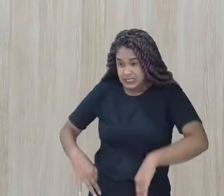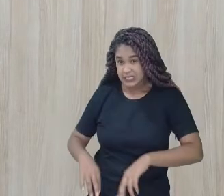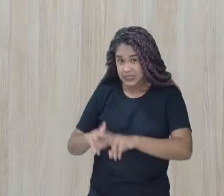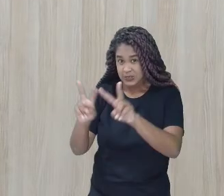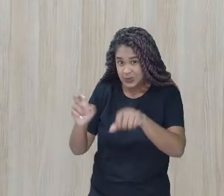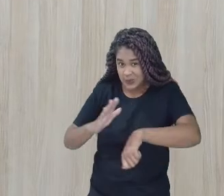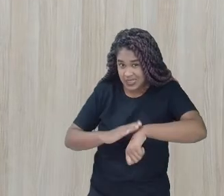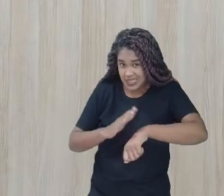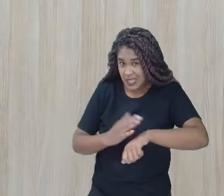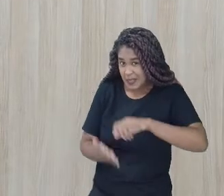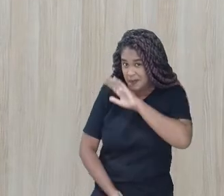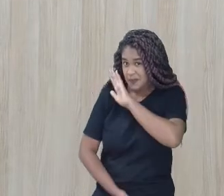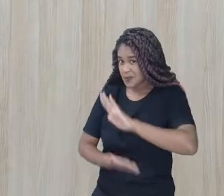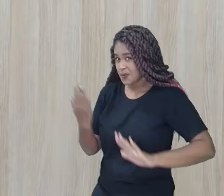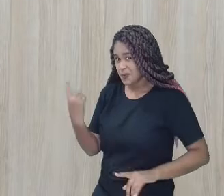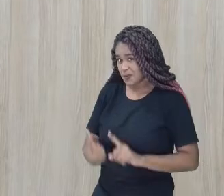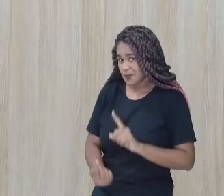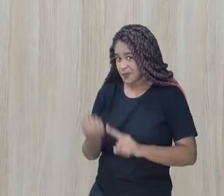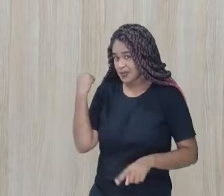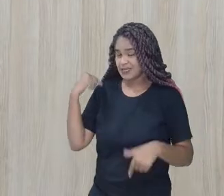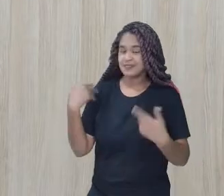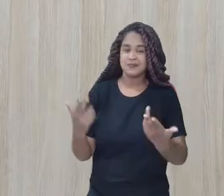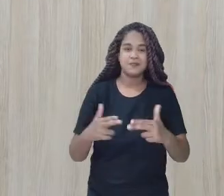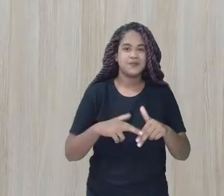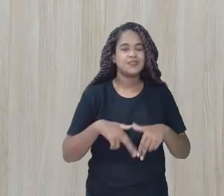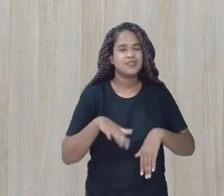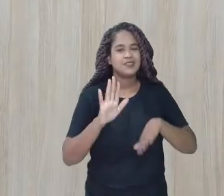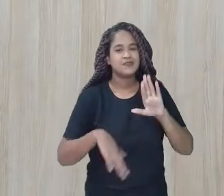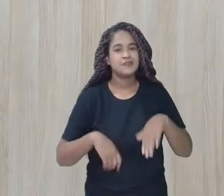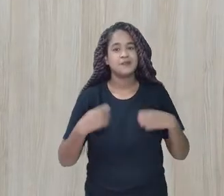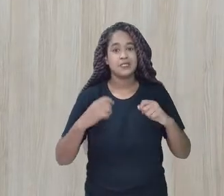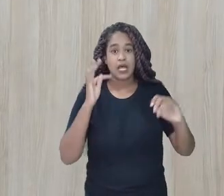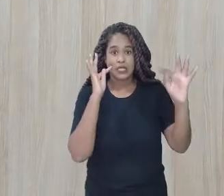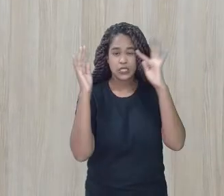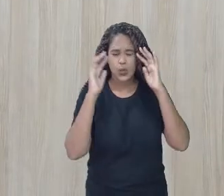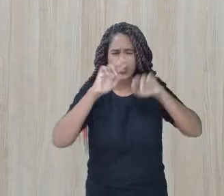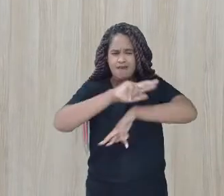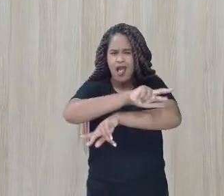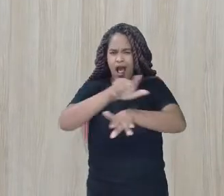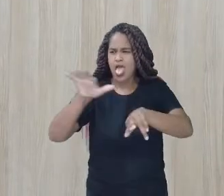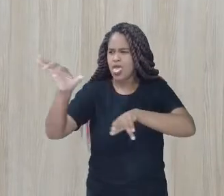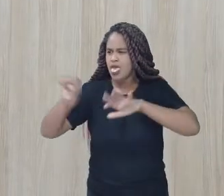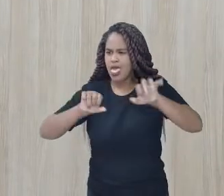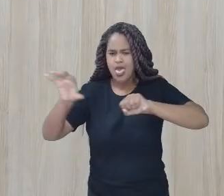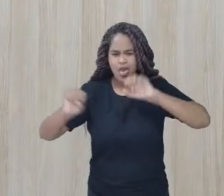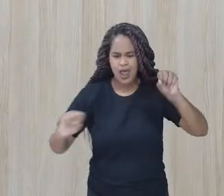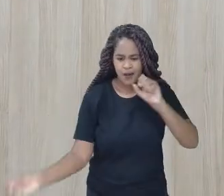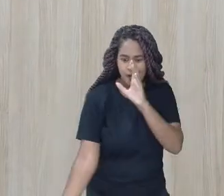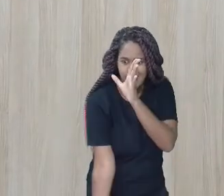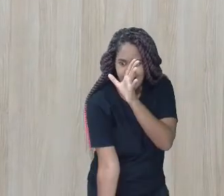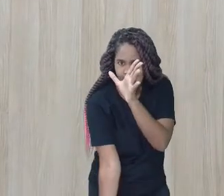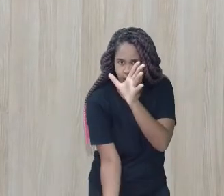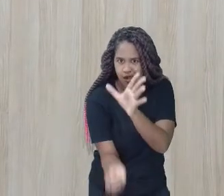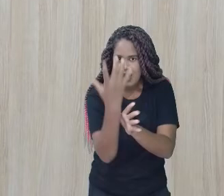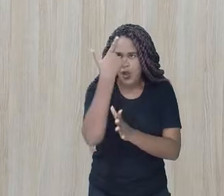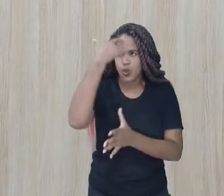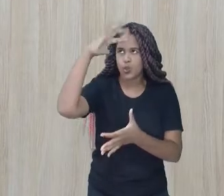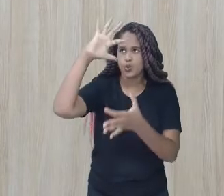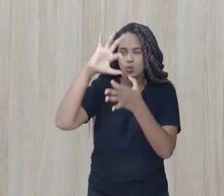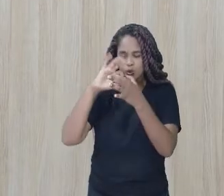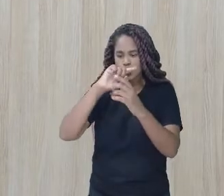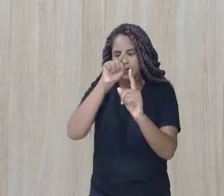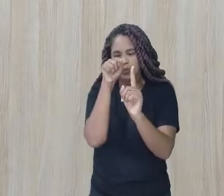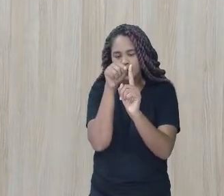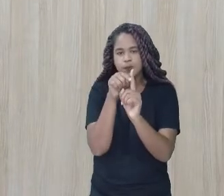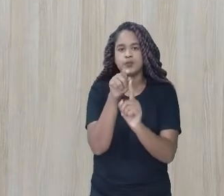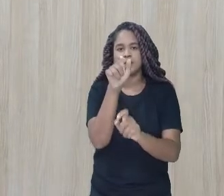a viagem no tempo, então a gente precisa recorrer a muitas teorias diversas e juntar e fazer um raciocínio que ajude o